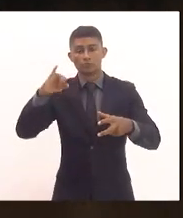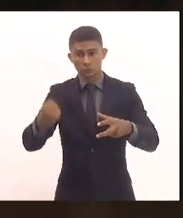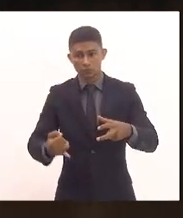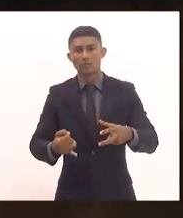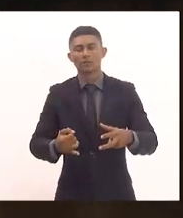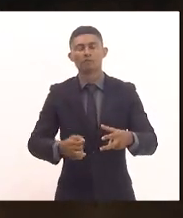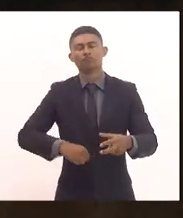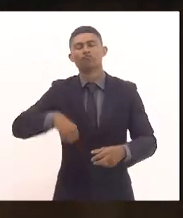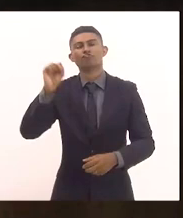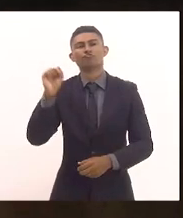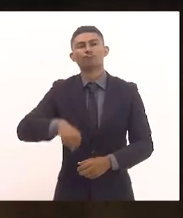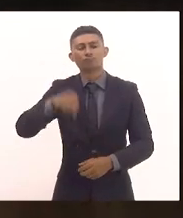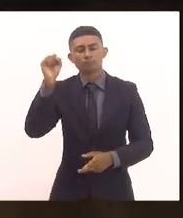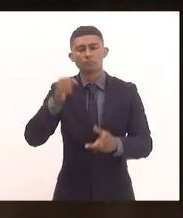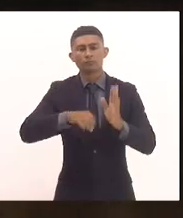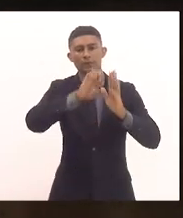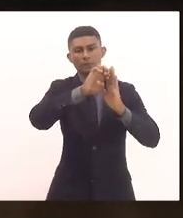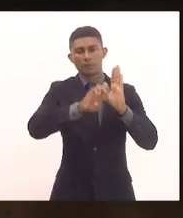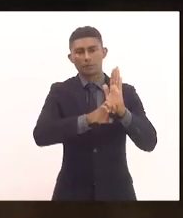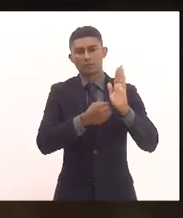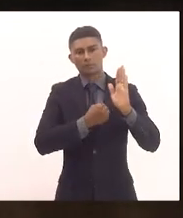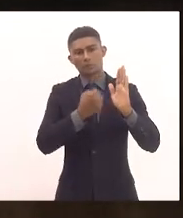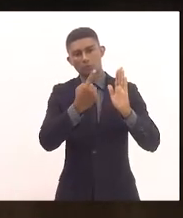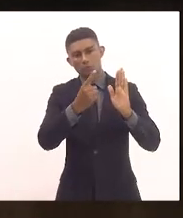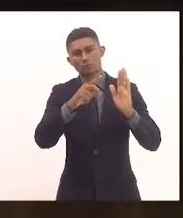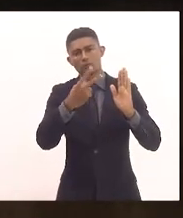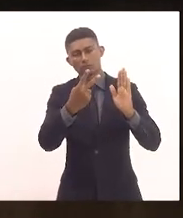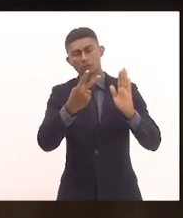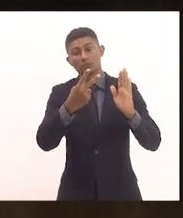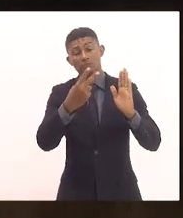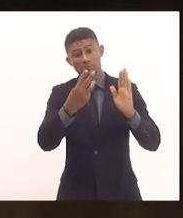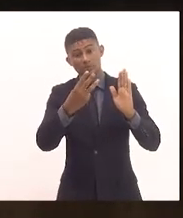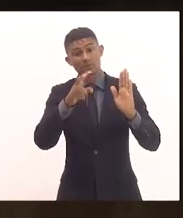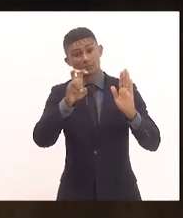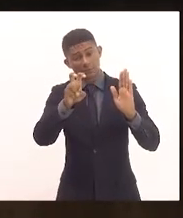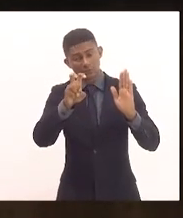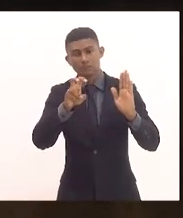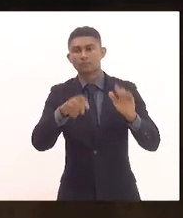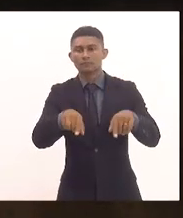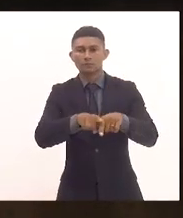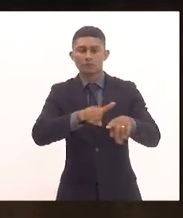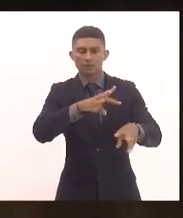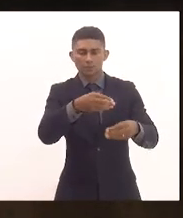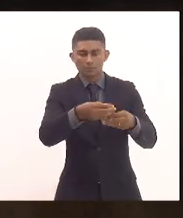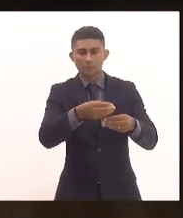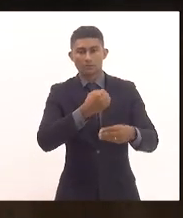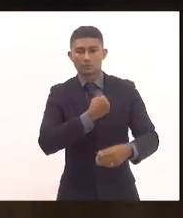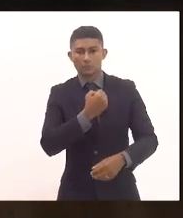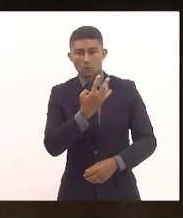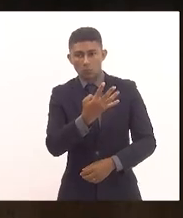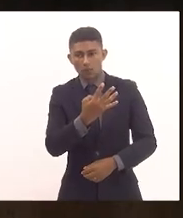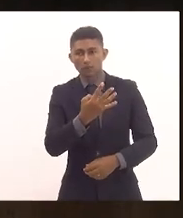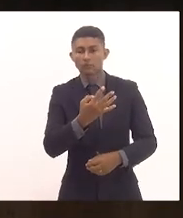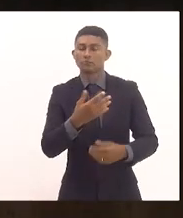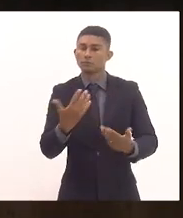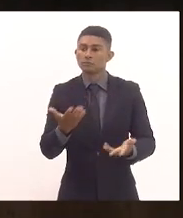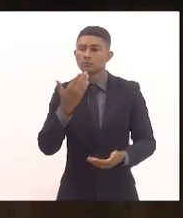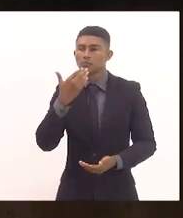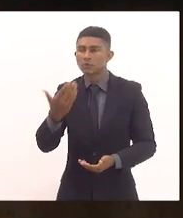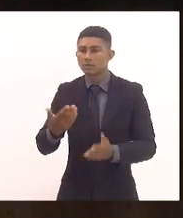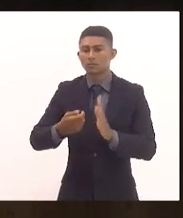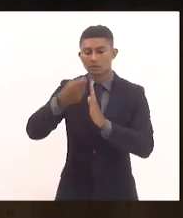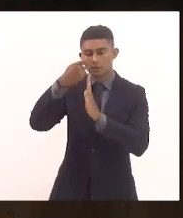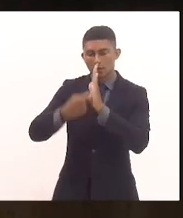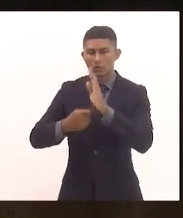favorável às emendas número 1, 2, 3 e 5, favorável com a subemenda número 4, concluindo por